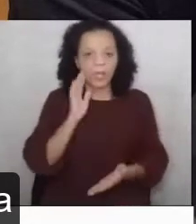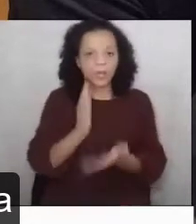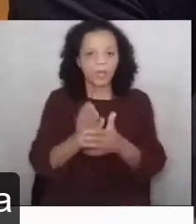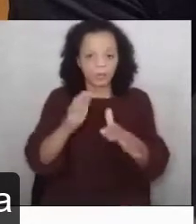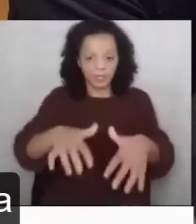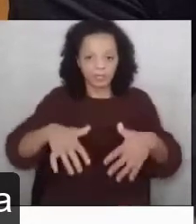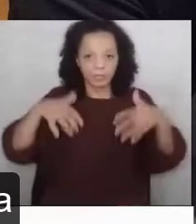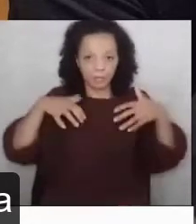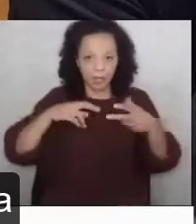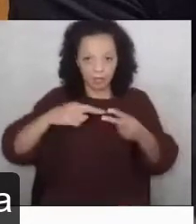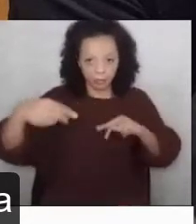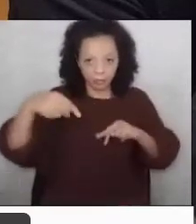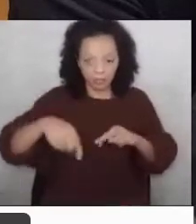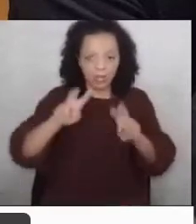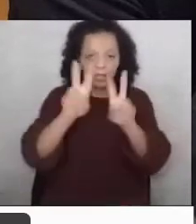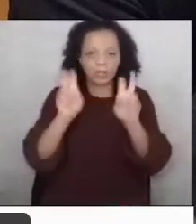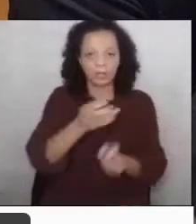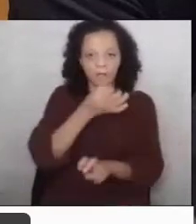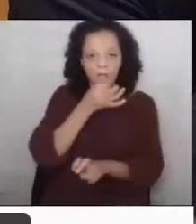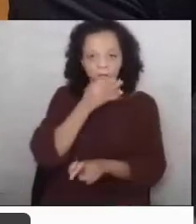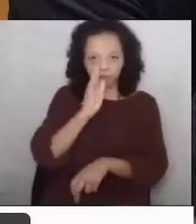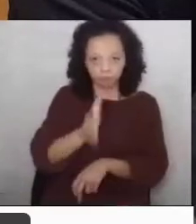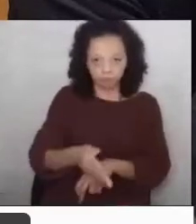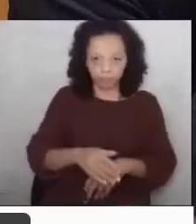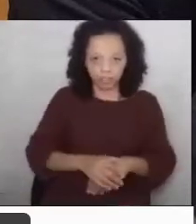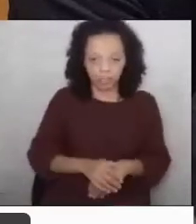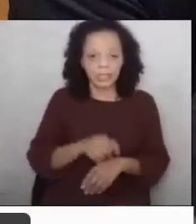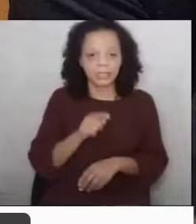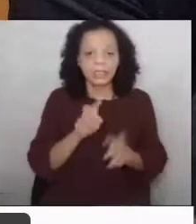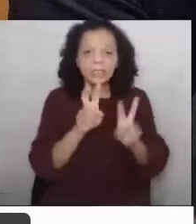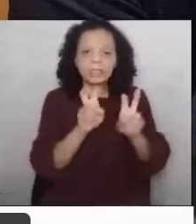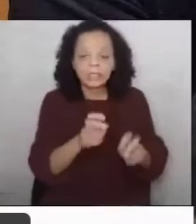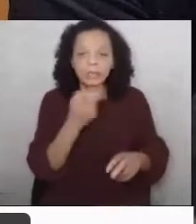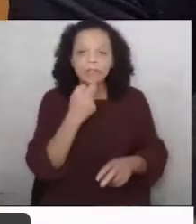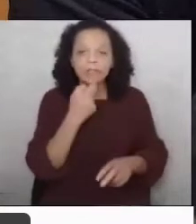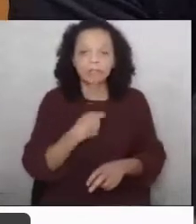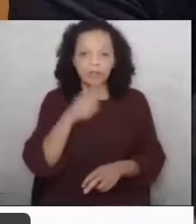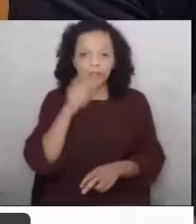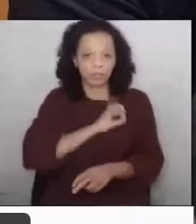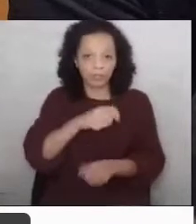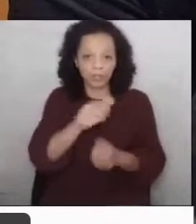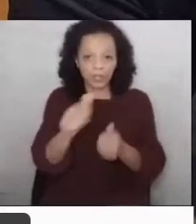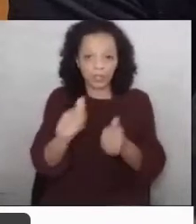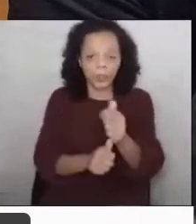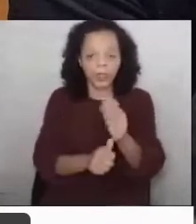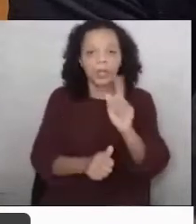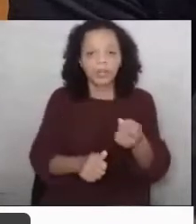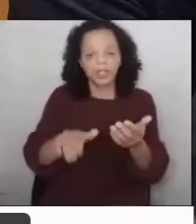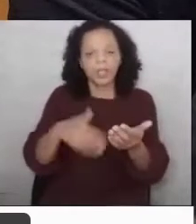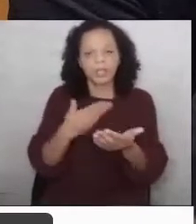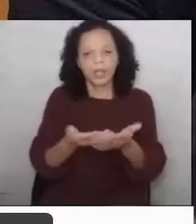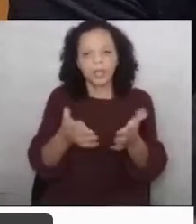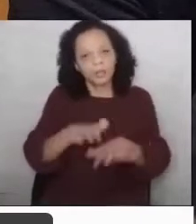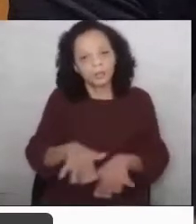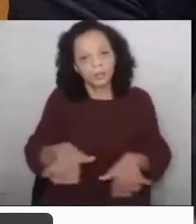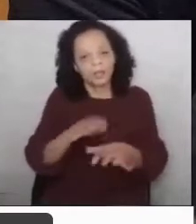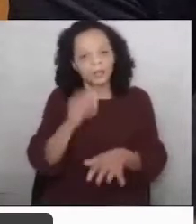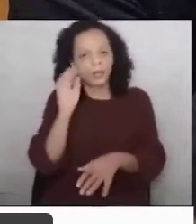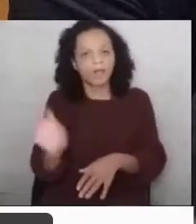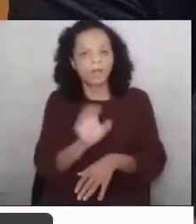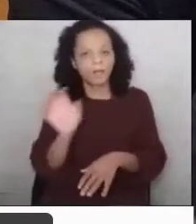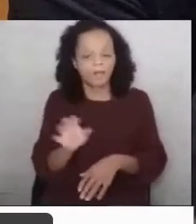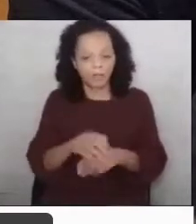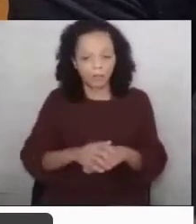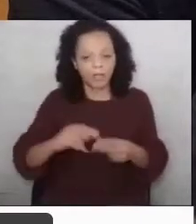Municipal e este tema já foi levantado e sobre ele a resposta do Senhor vice-presidente é tranquilizadora relativamente à forma como